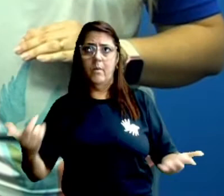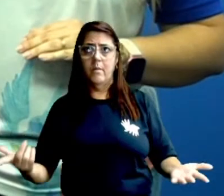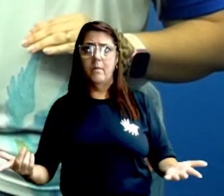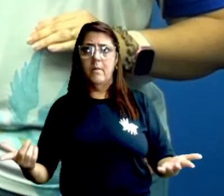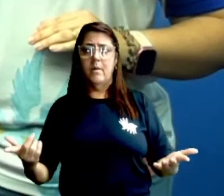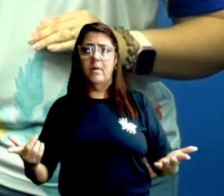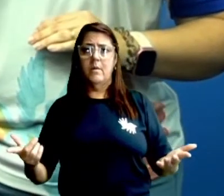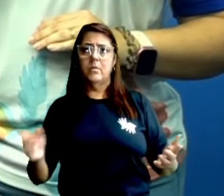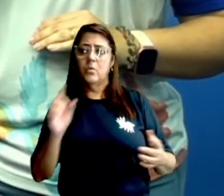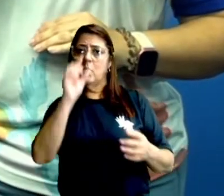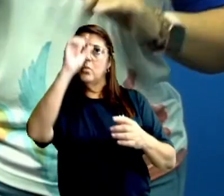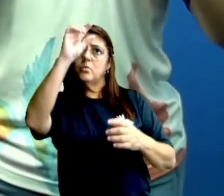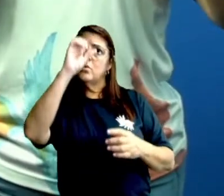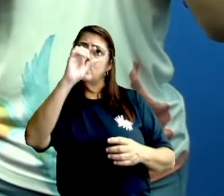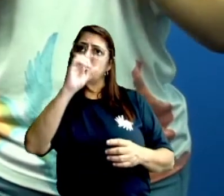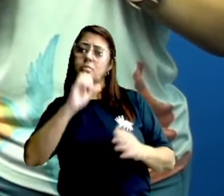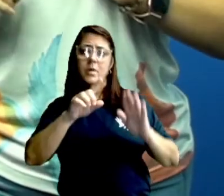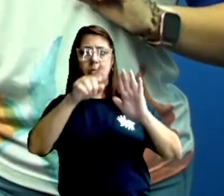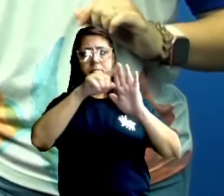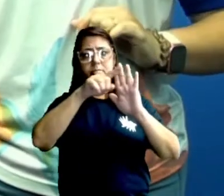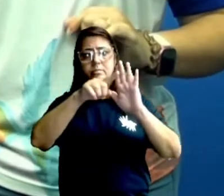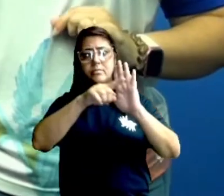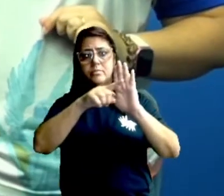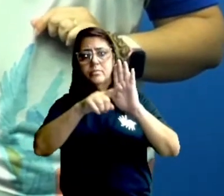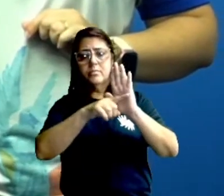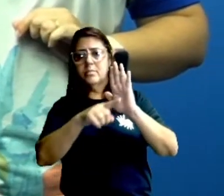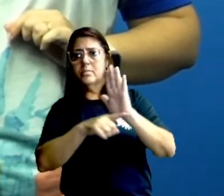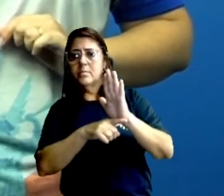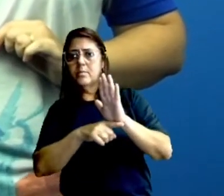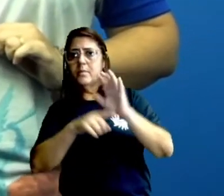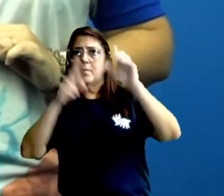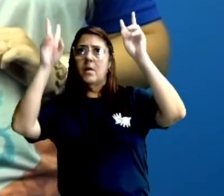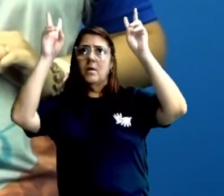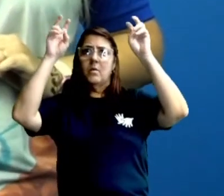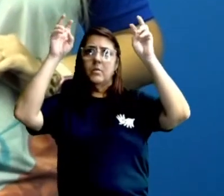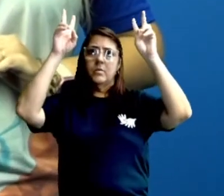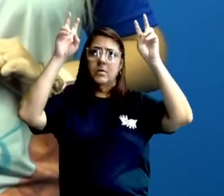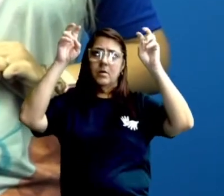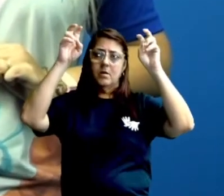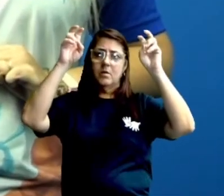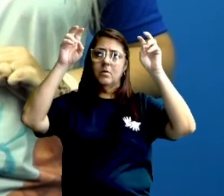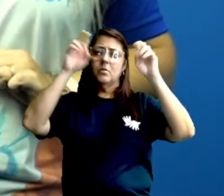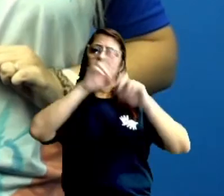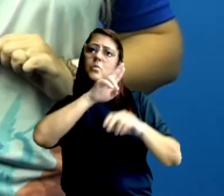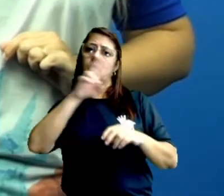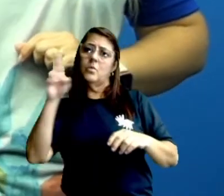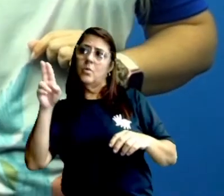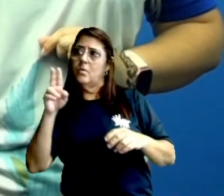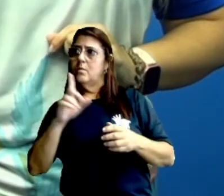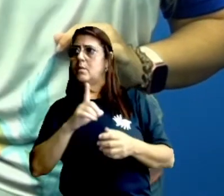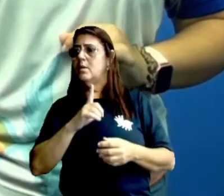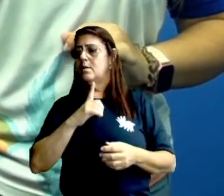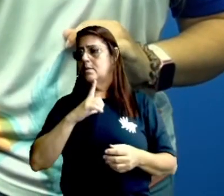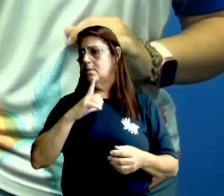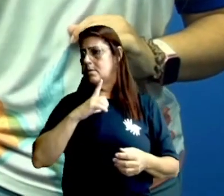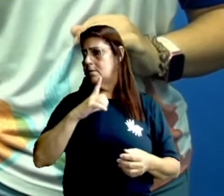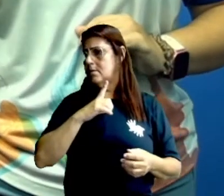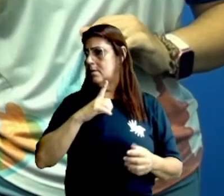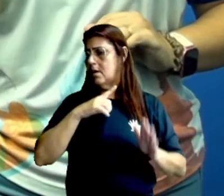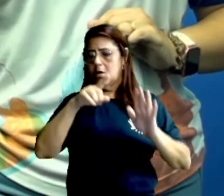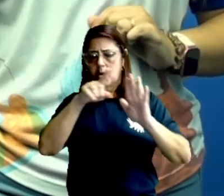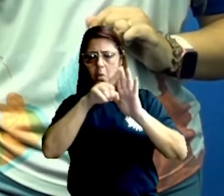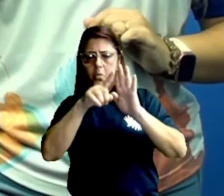um embaixo do outro. Então, na lista eu tenho o título também, que é o nome, e tenho todos